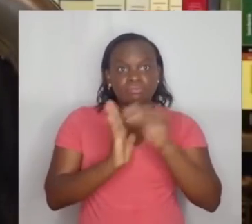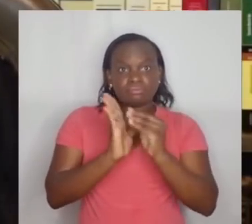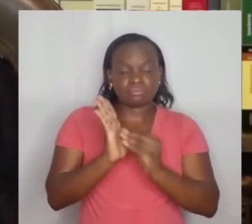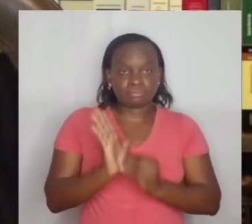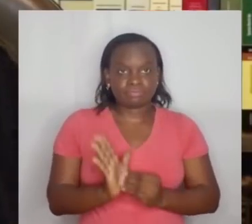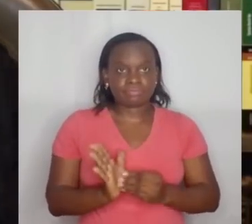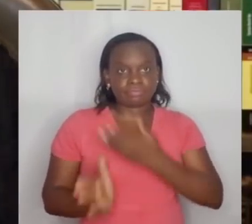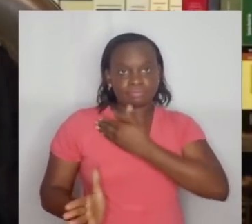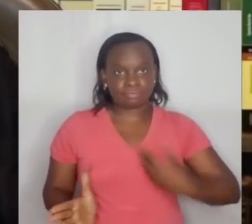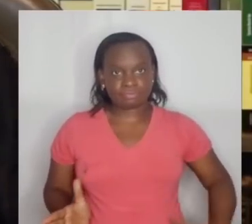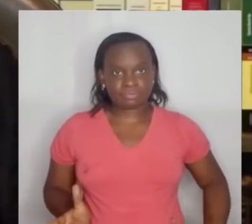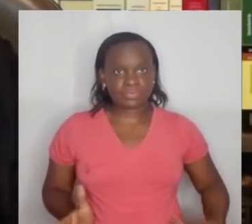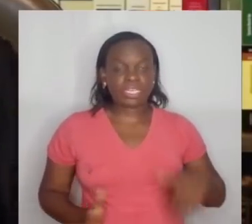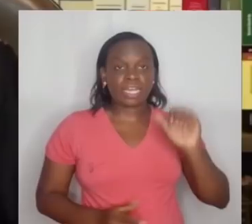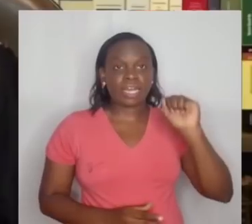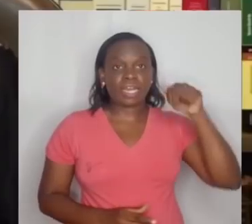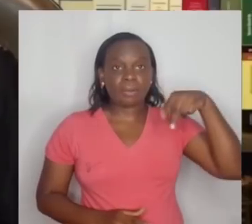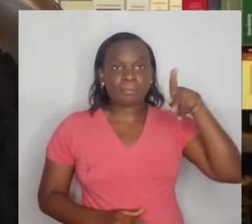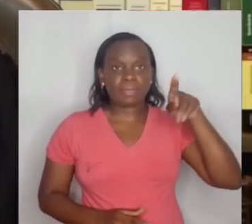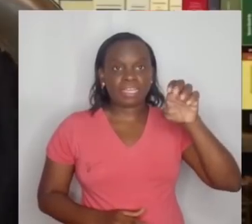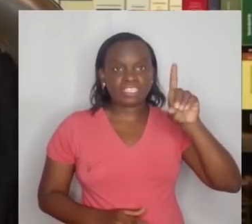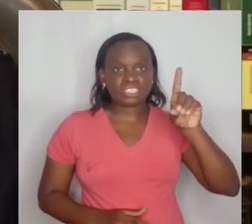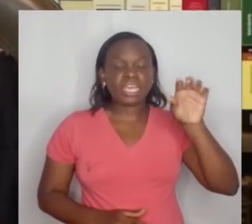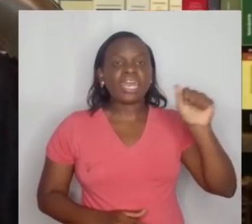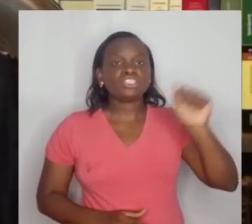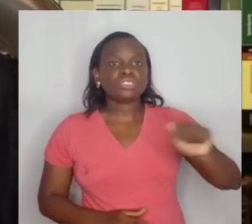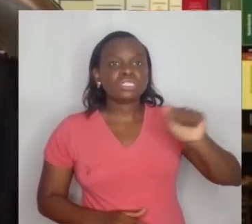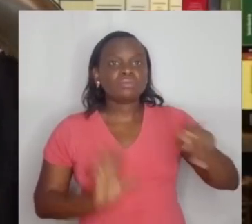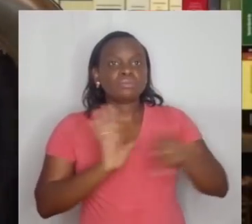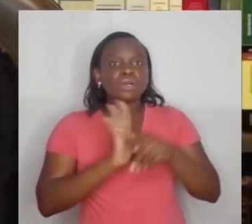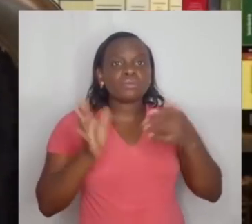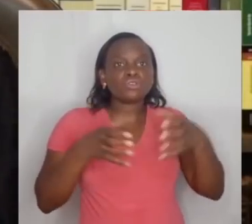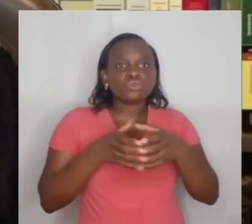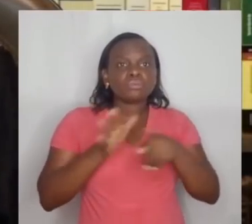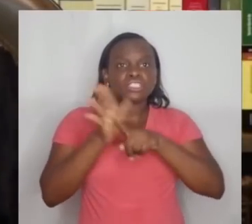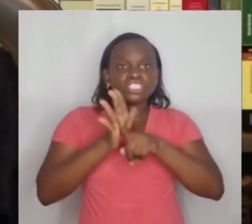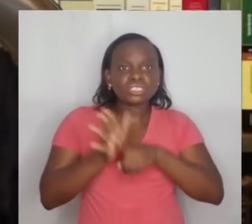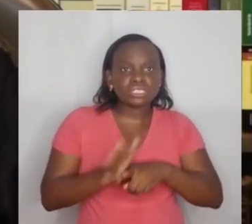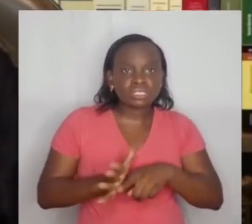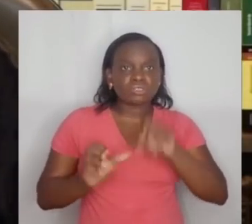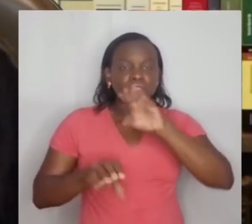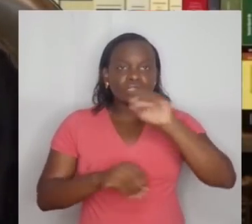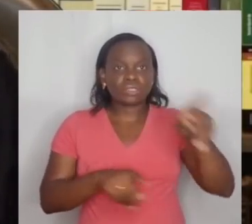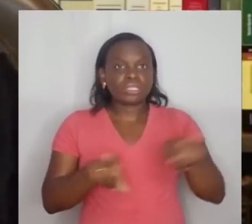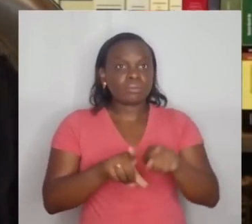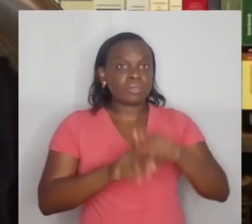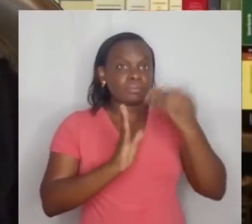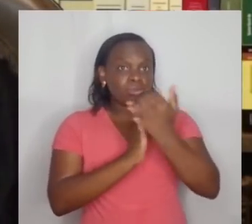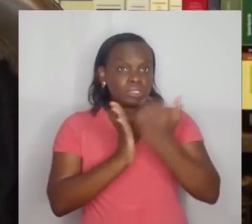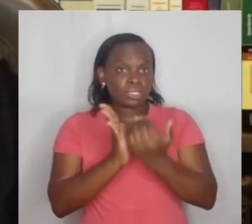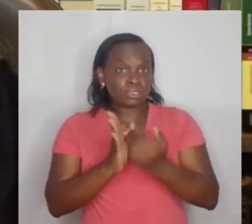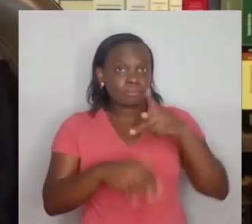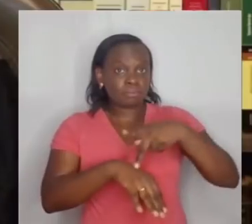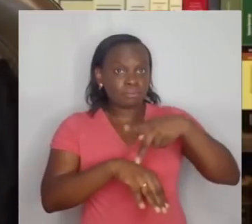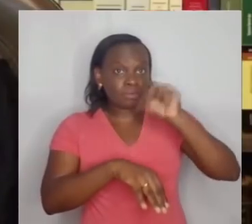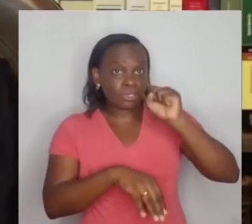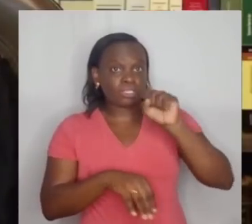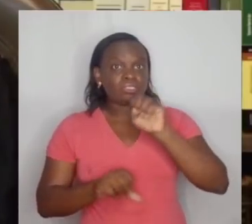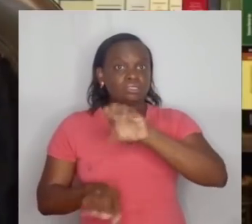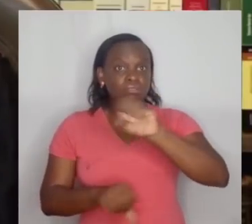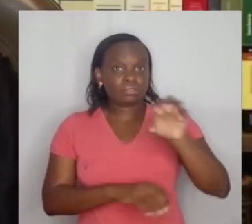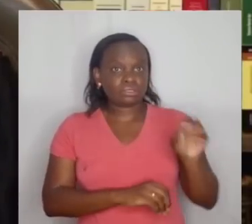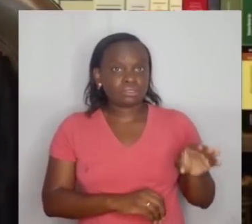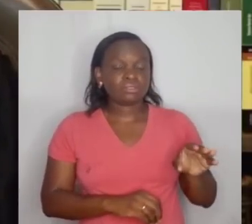público. A AMPED, uma associação de pesquisadoras e pesquisadores em educação e dos programas de pós-graduação